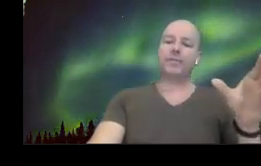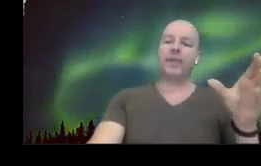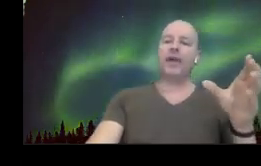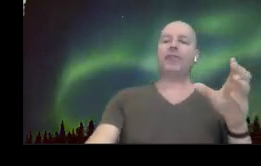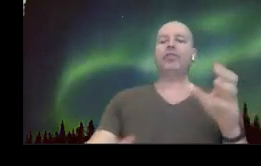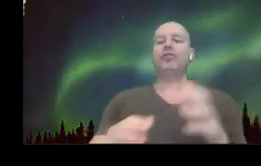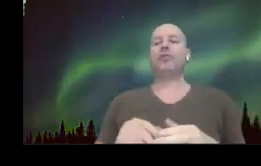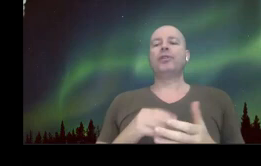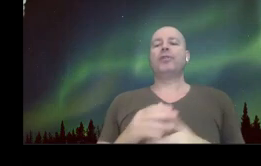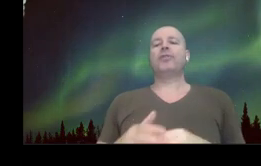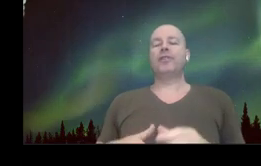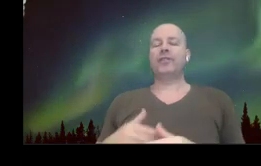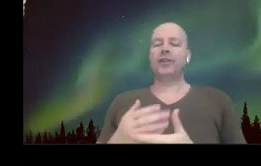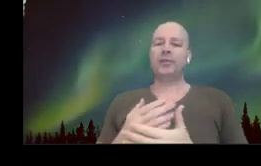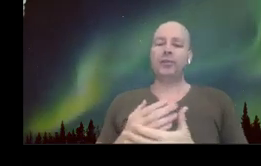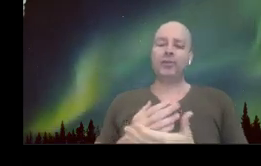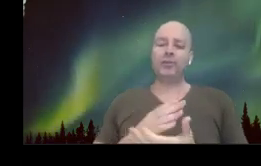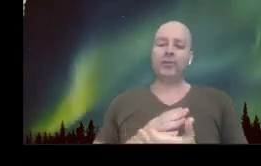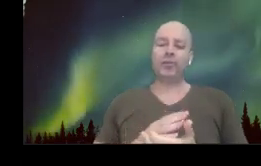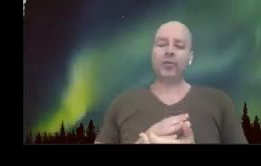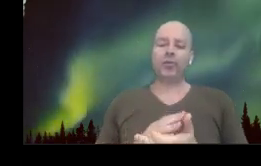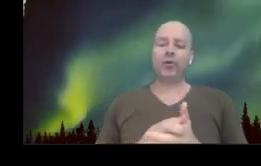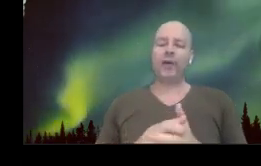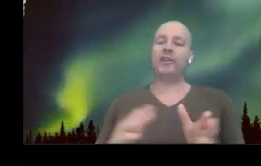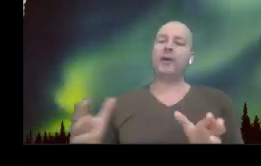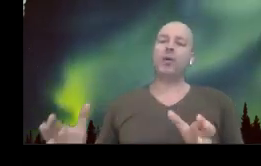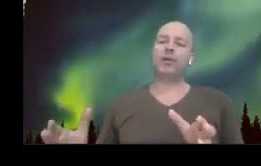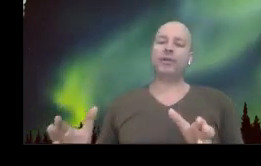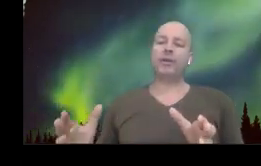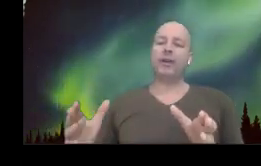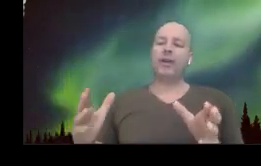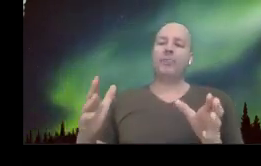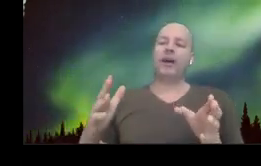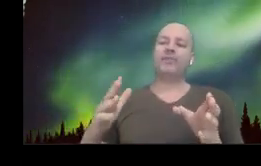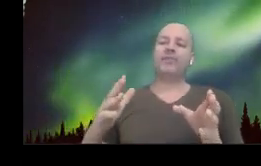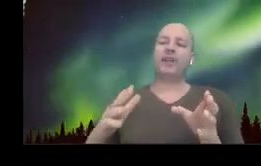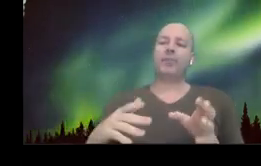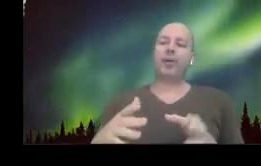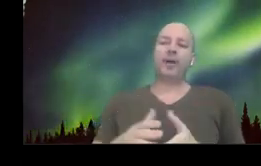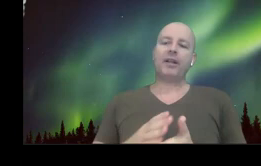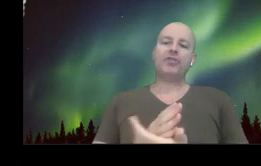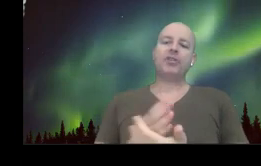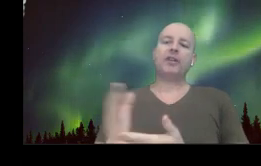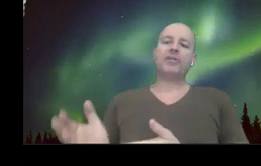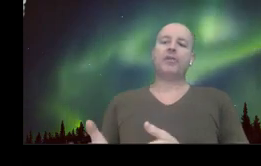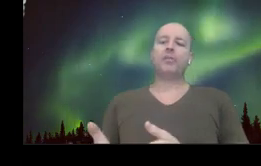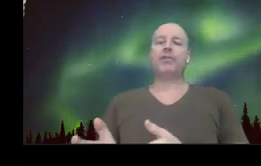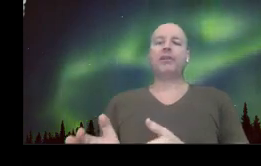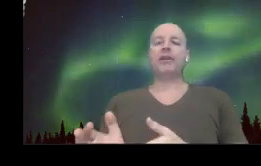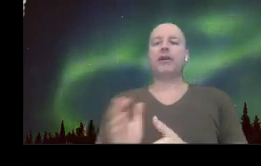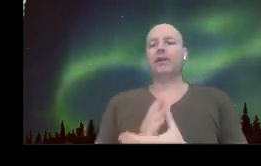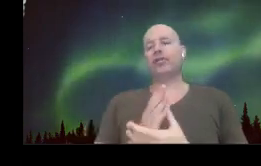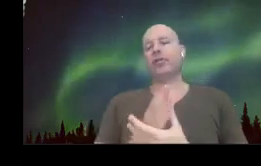conservação. A gente usa muitas vezes esse termo como a mesma coisa, mas na própria